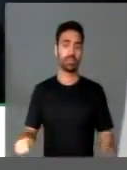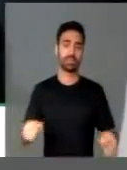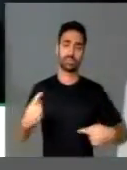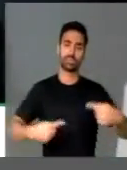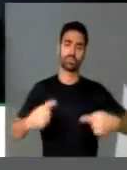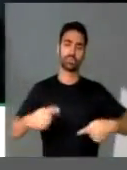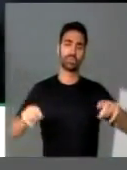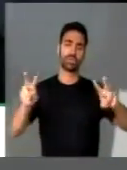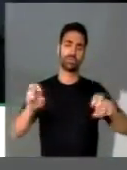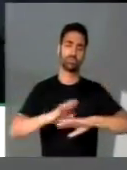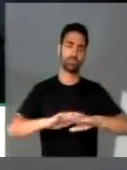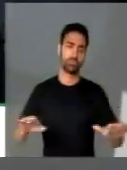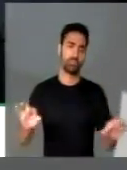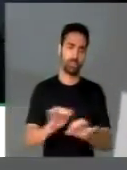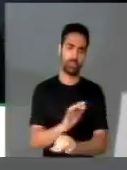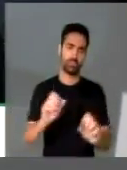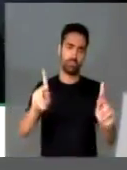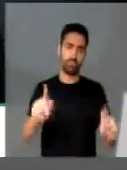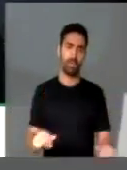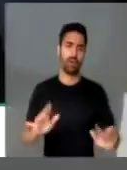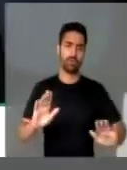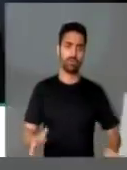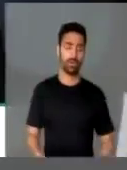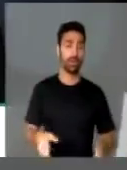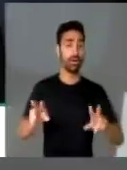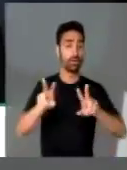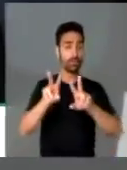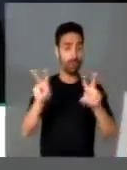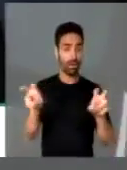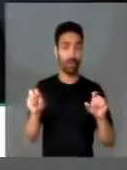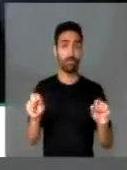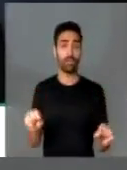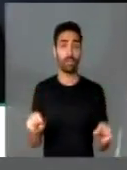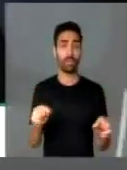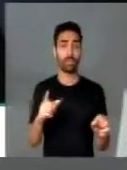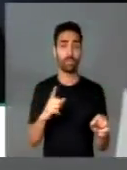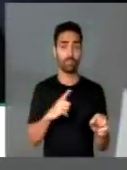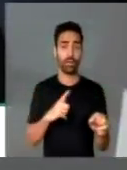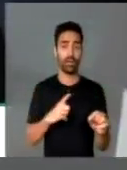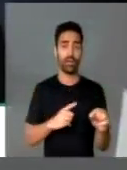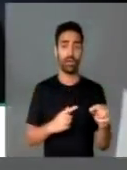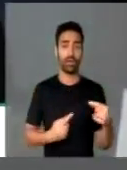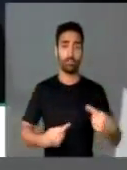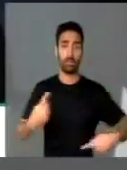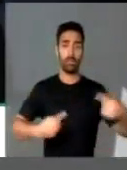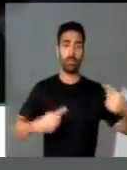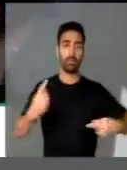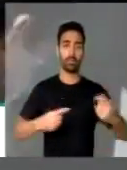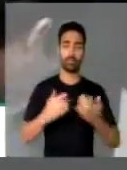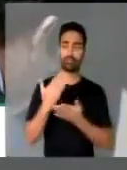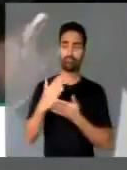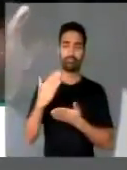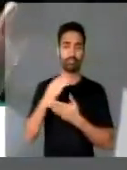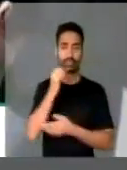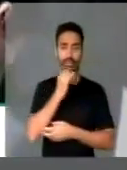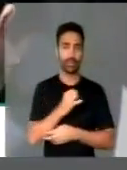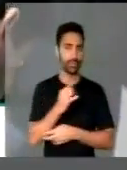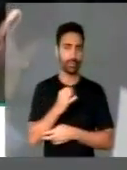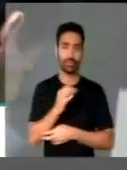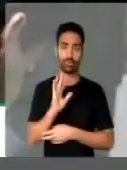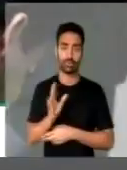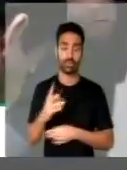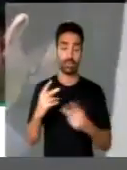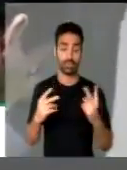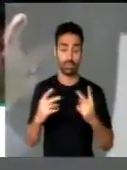discutir isso, já está pacificado. E é um tema que está gerando uma polêmica desnecessária, ânimos acirrados. Já é a